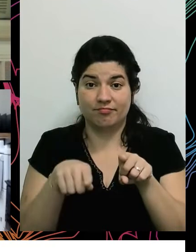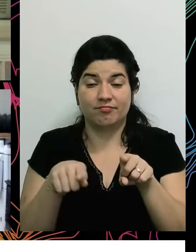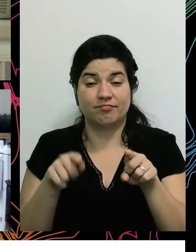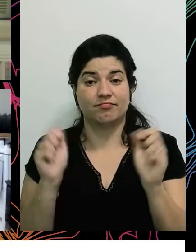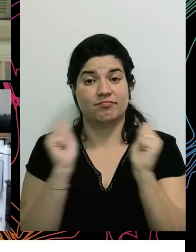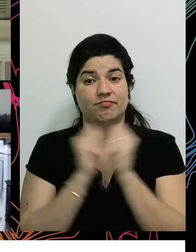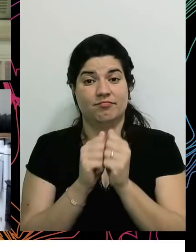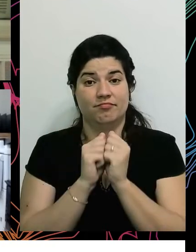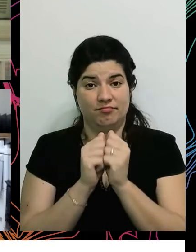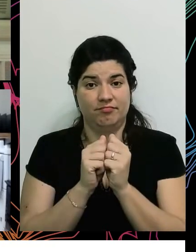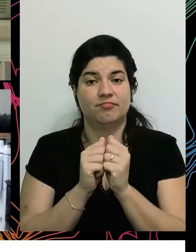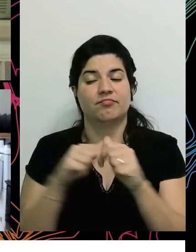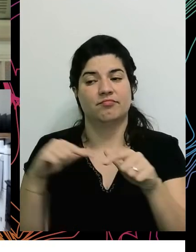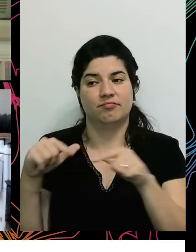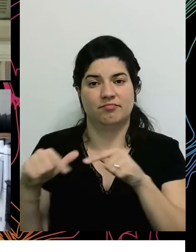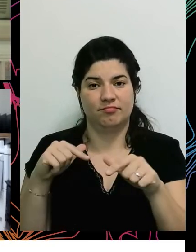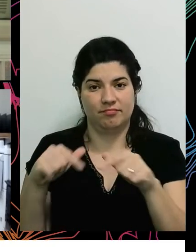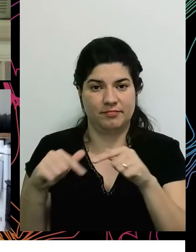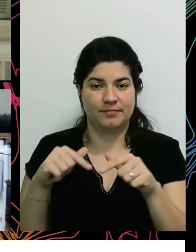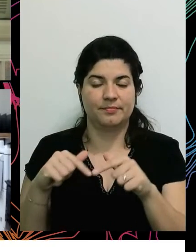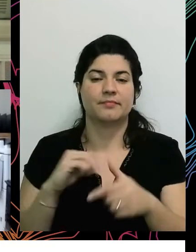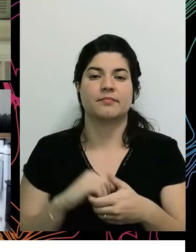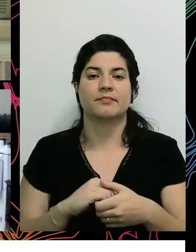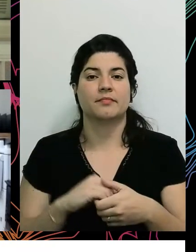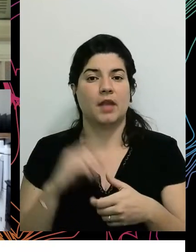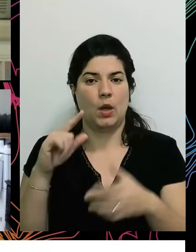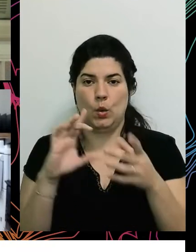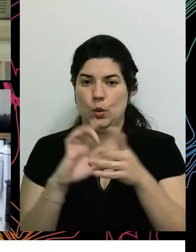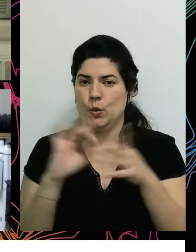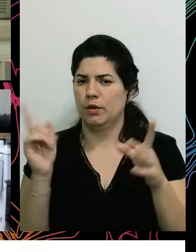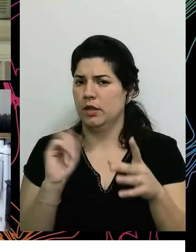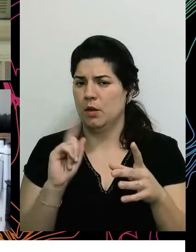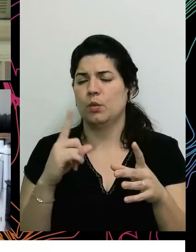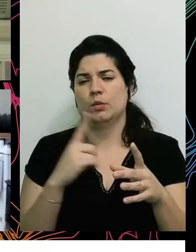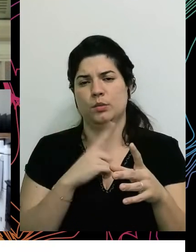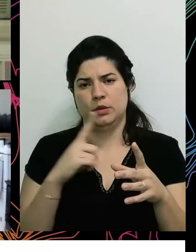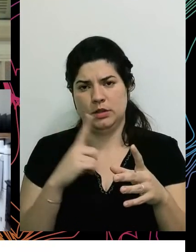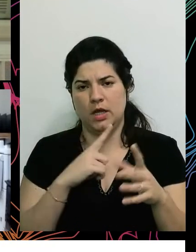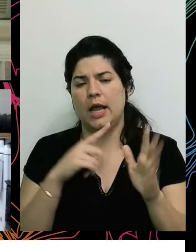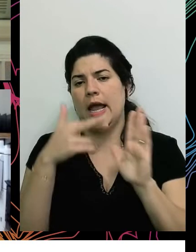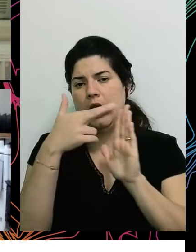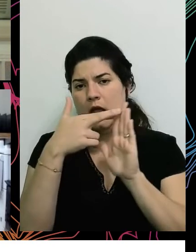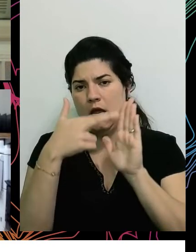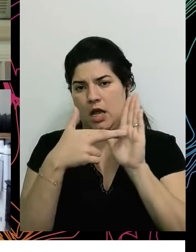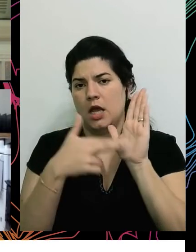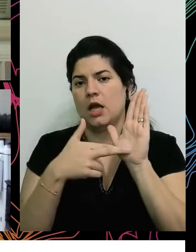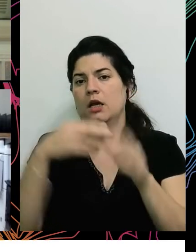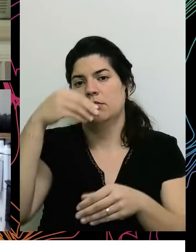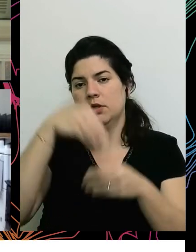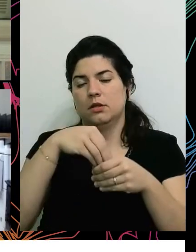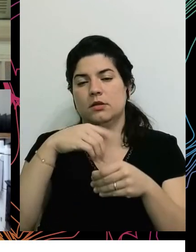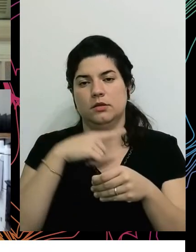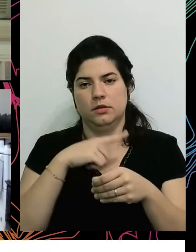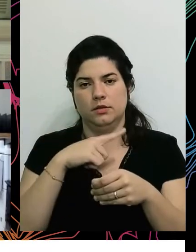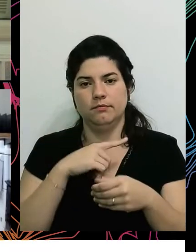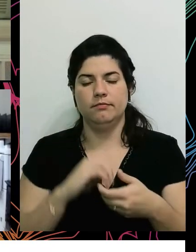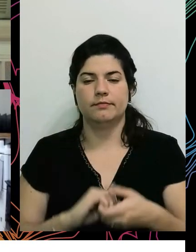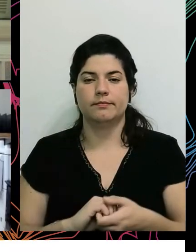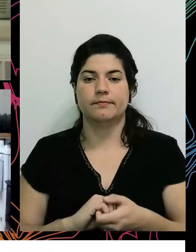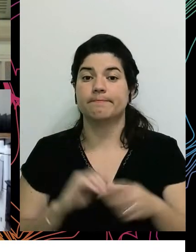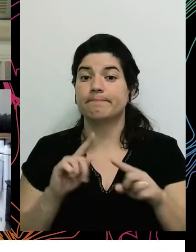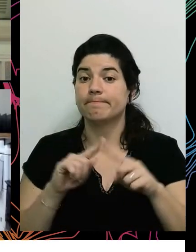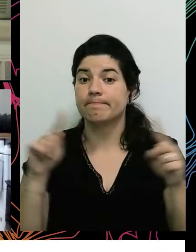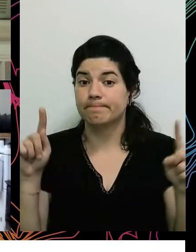assim uma coisa livre, não. A gente tem alguns regramentos, mas as mentorias